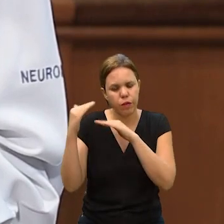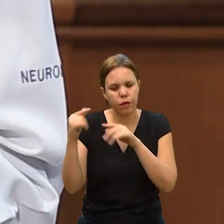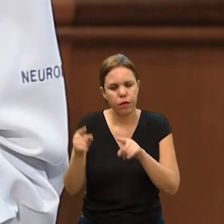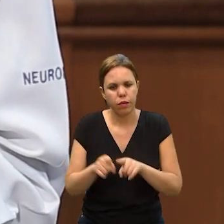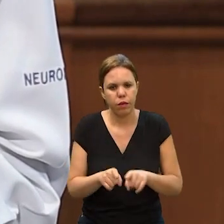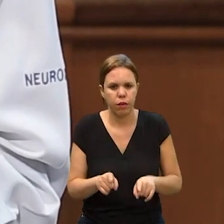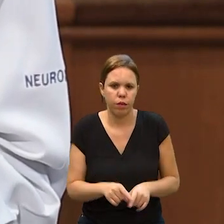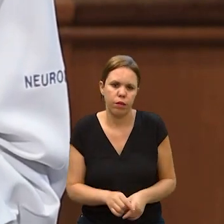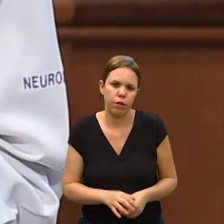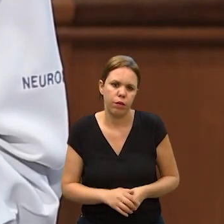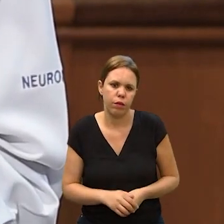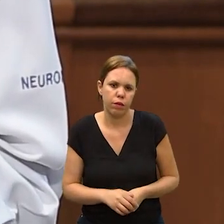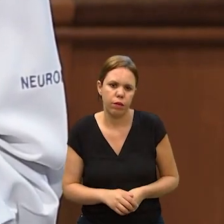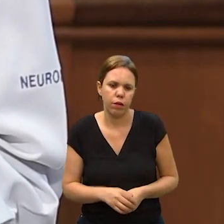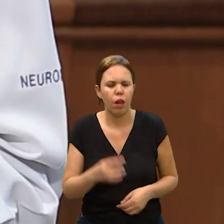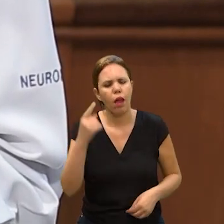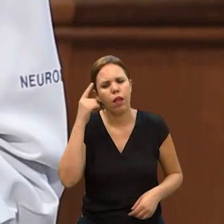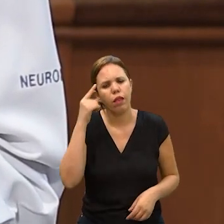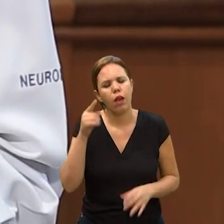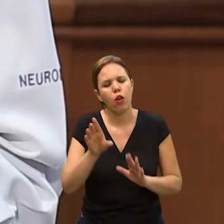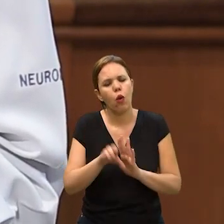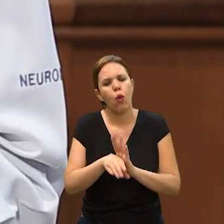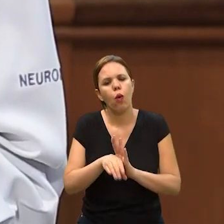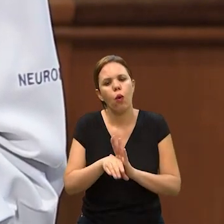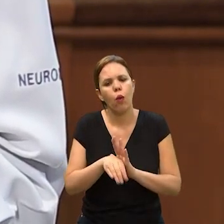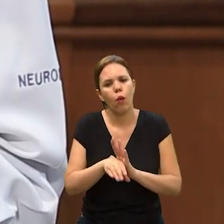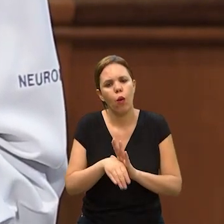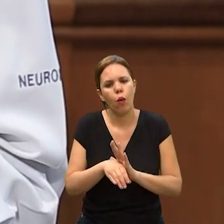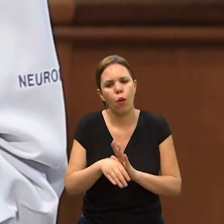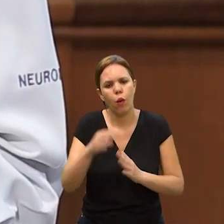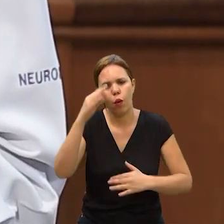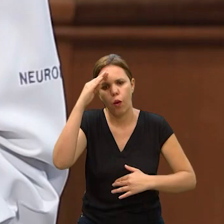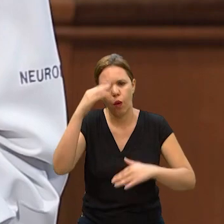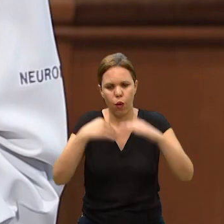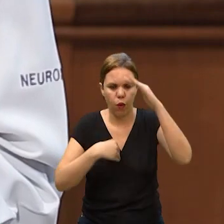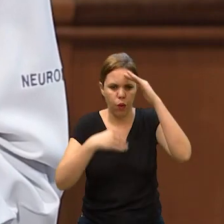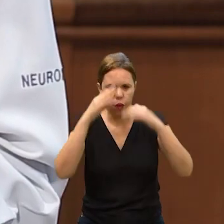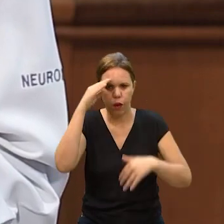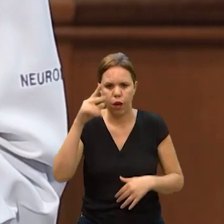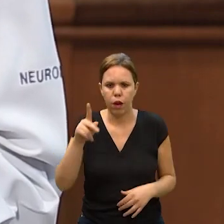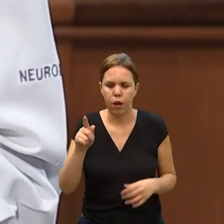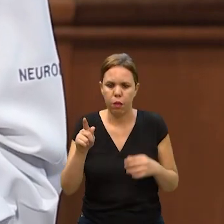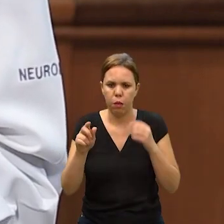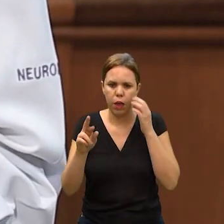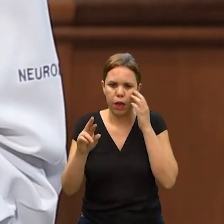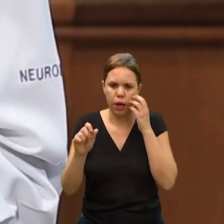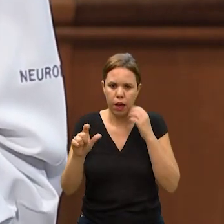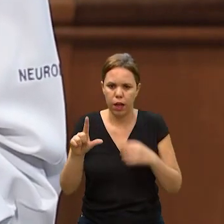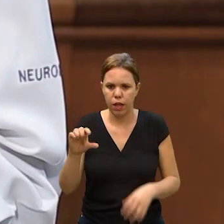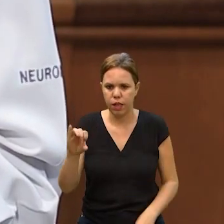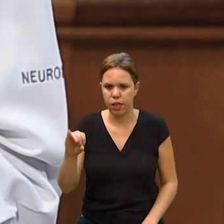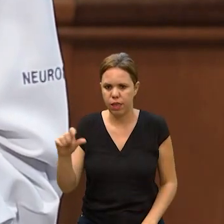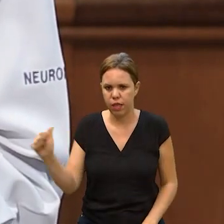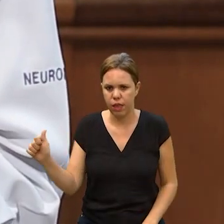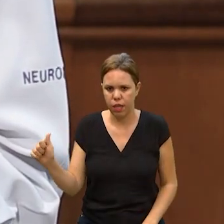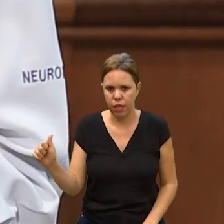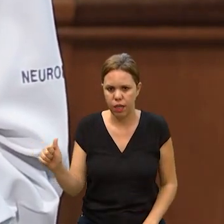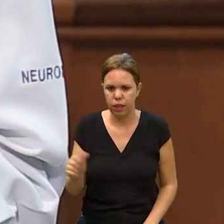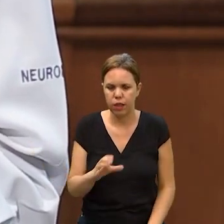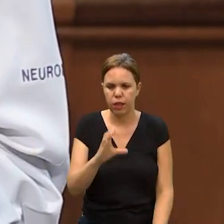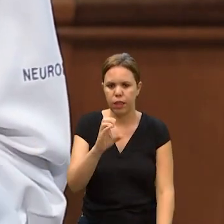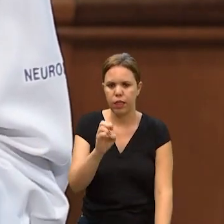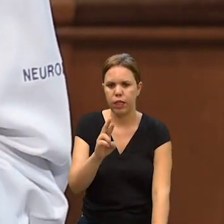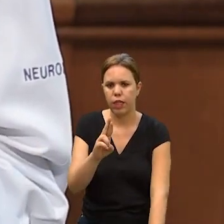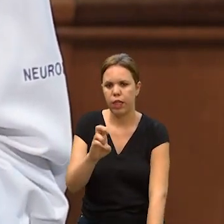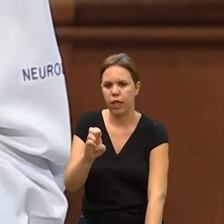a evolução da ideia e de conceito da paralisia cerebral, que é um nome meio pesado quando você fala paralisia